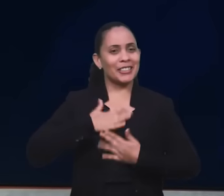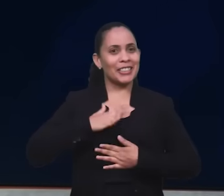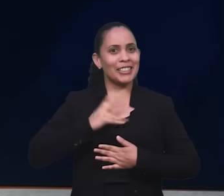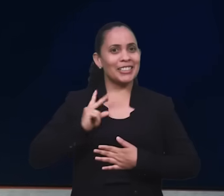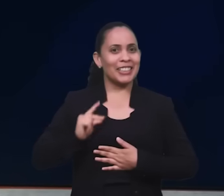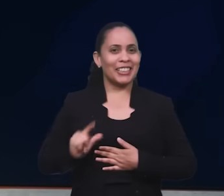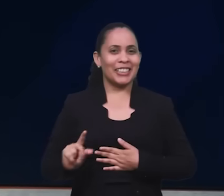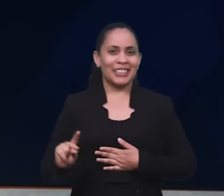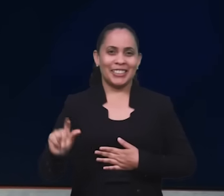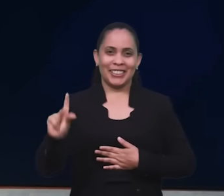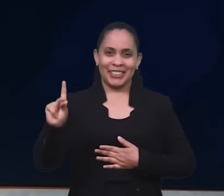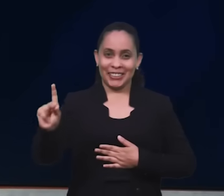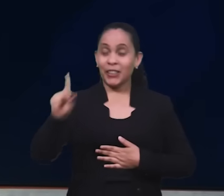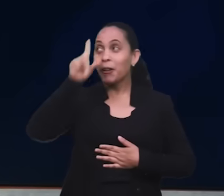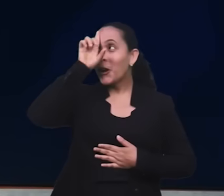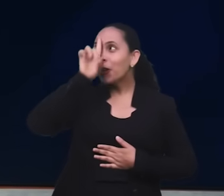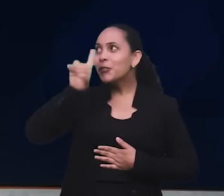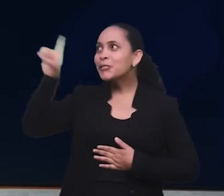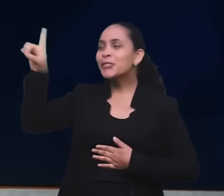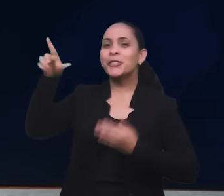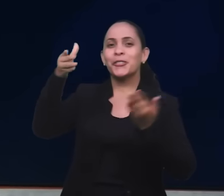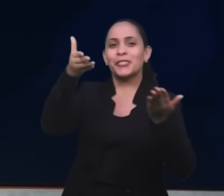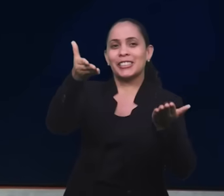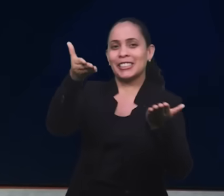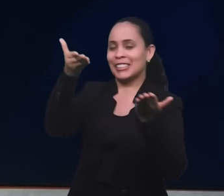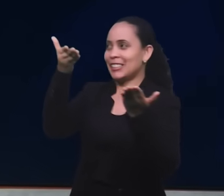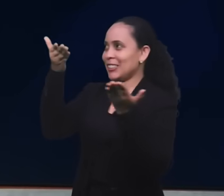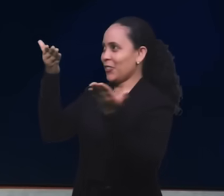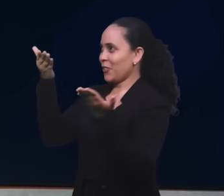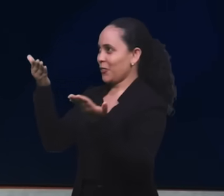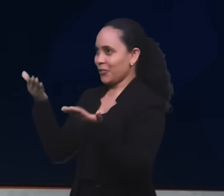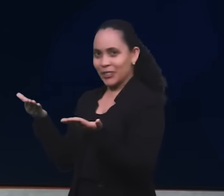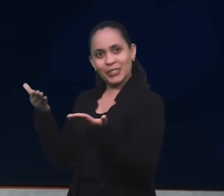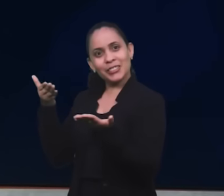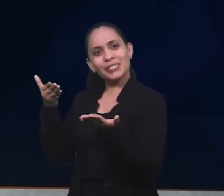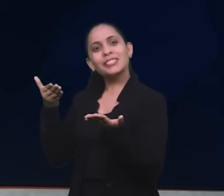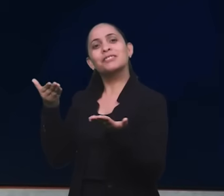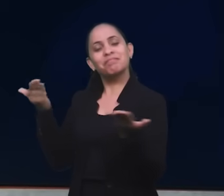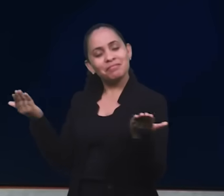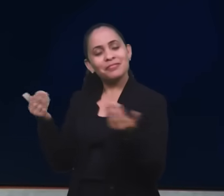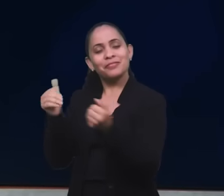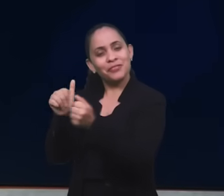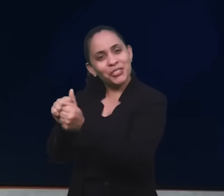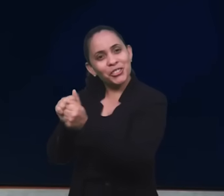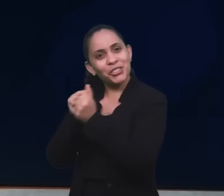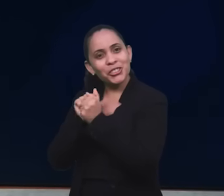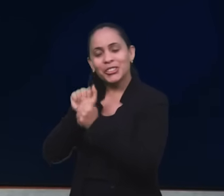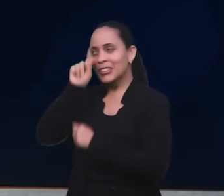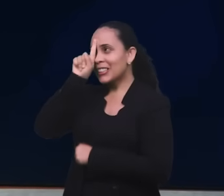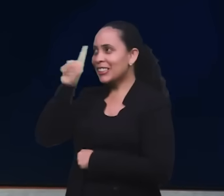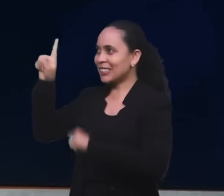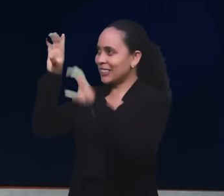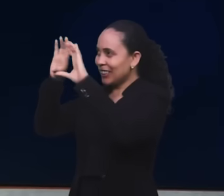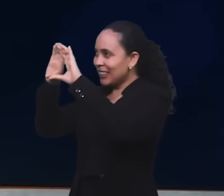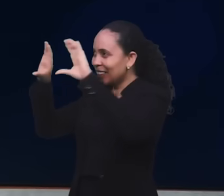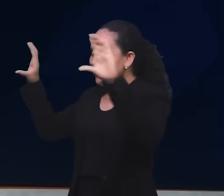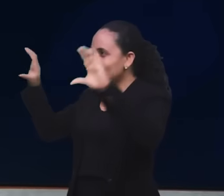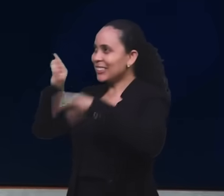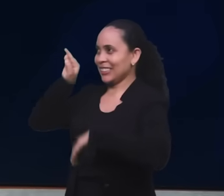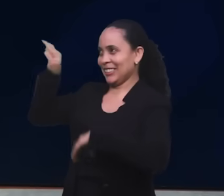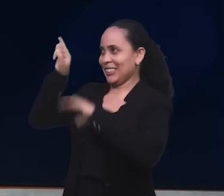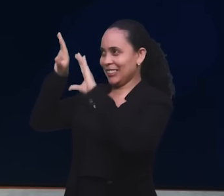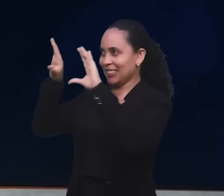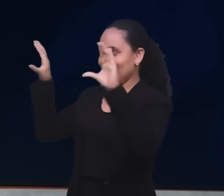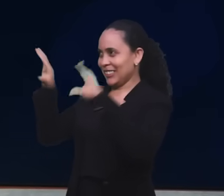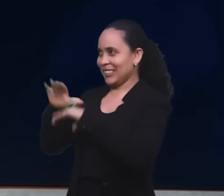eterno, porque o Senhor faz esse convite para participarmos com Ele na eternidade, lá